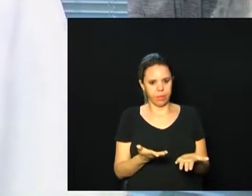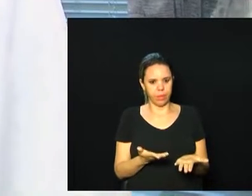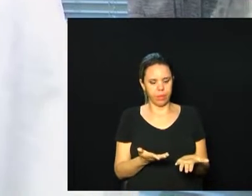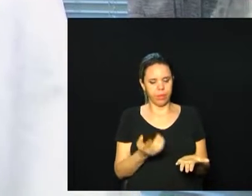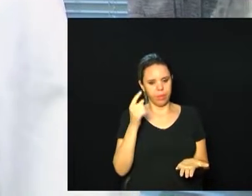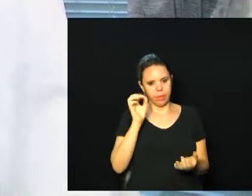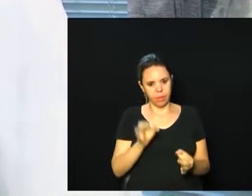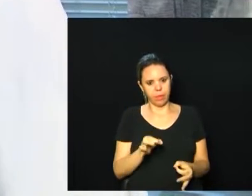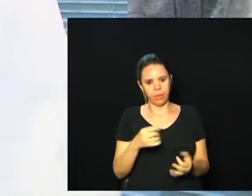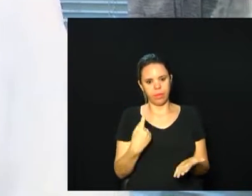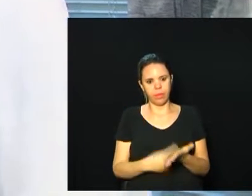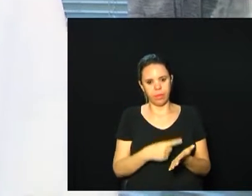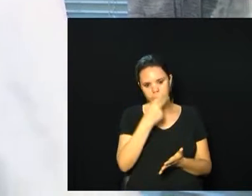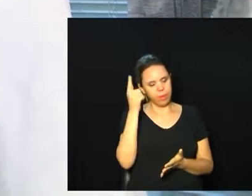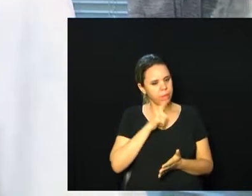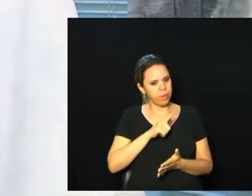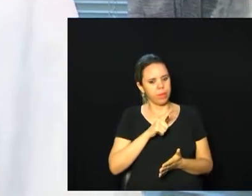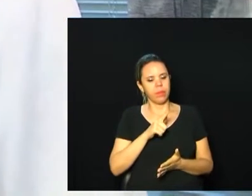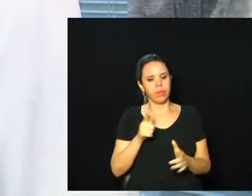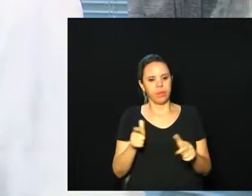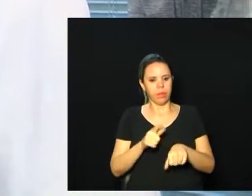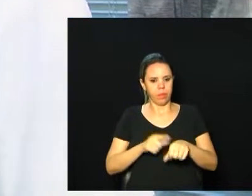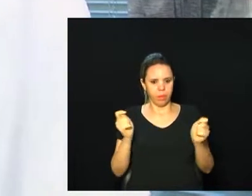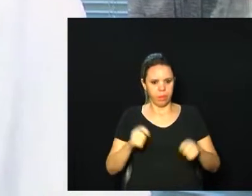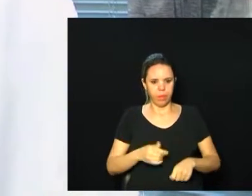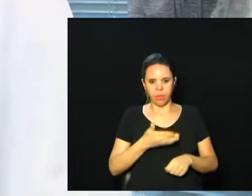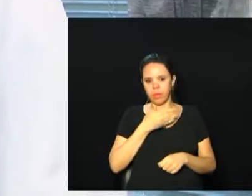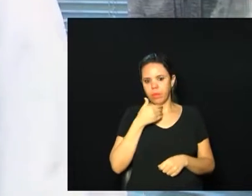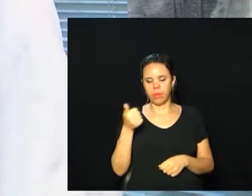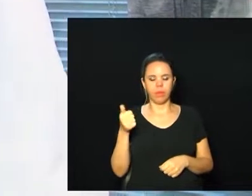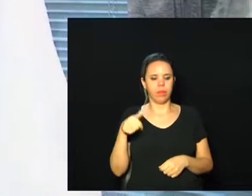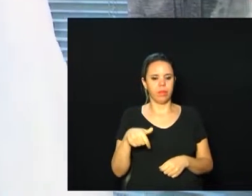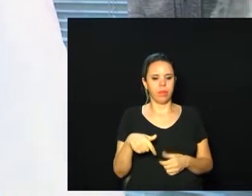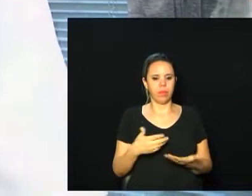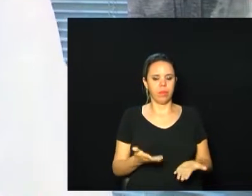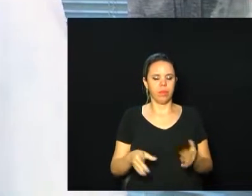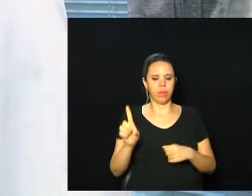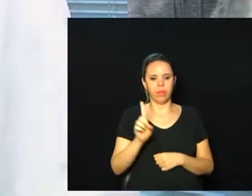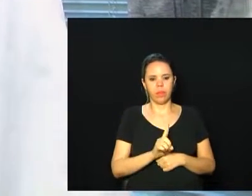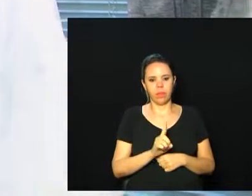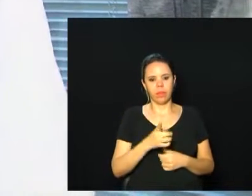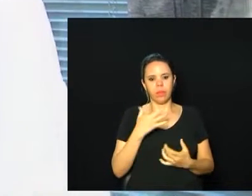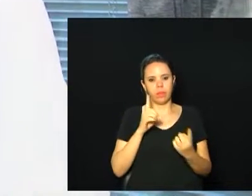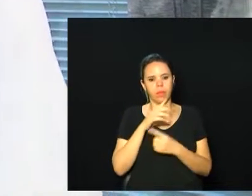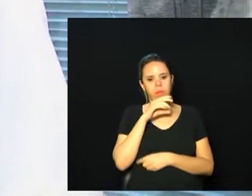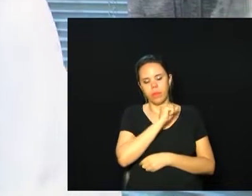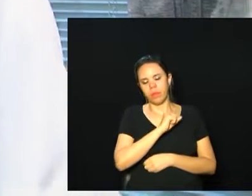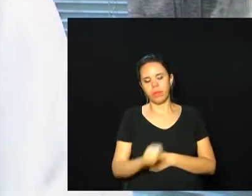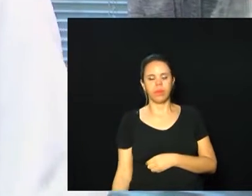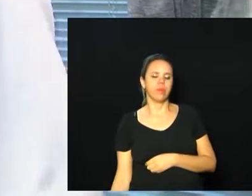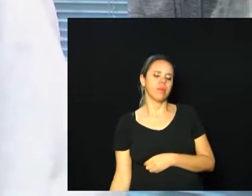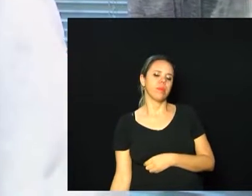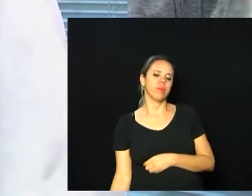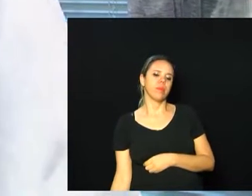ideia do agendamento é que a pessoa possa ficar o mínimo tempo possível aqui, né? Chegue, já possa ser atendida e o